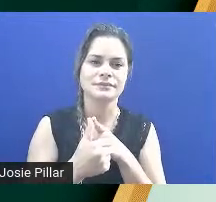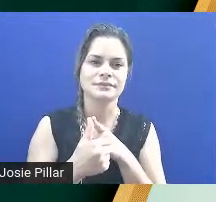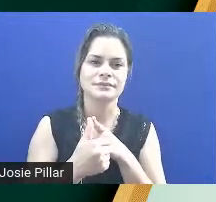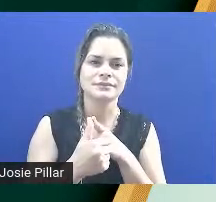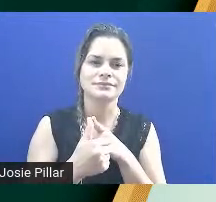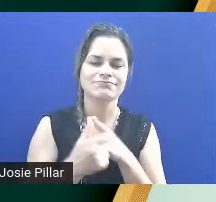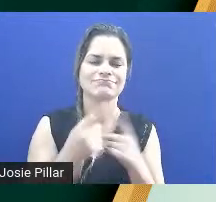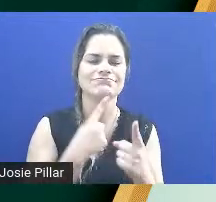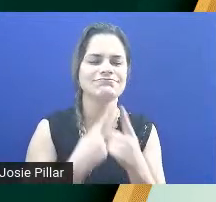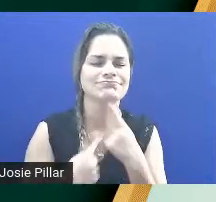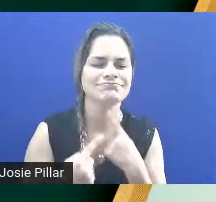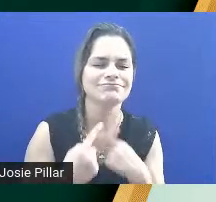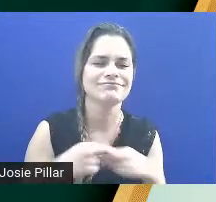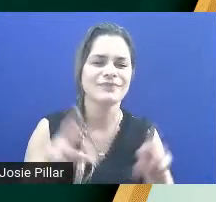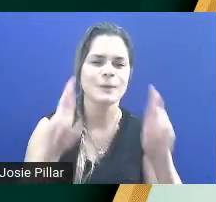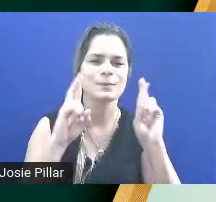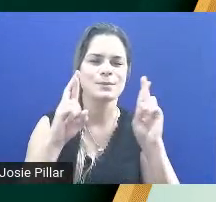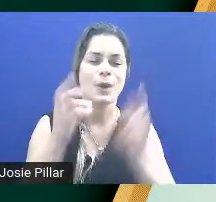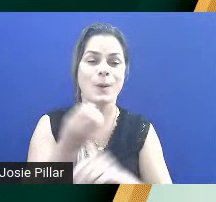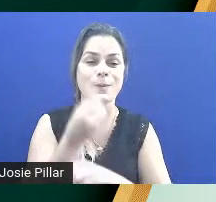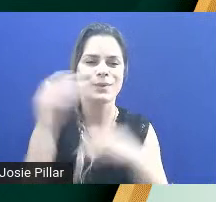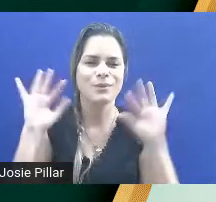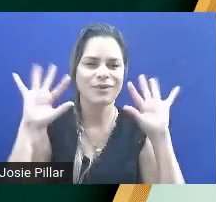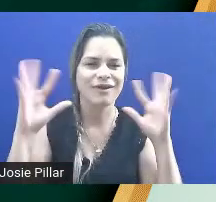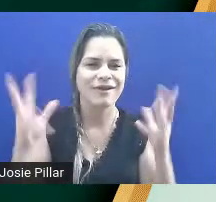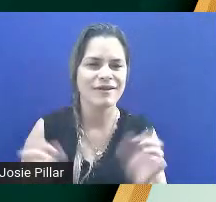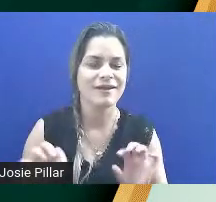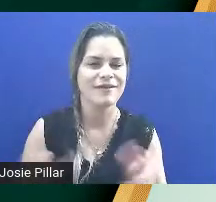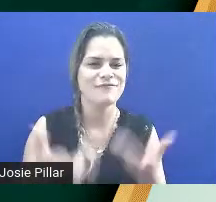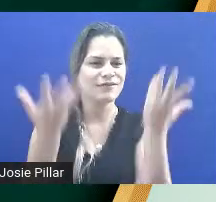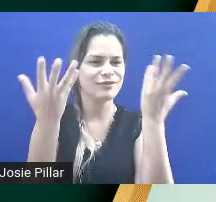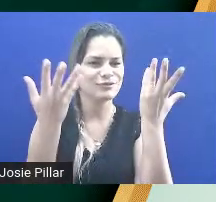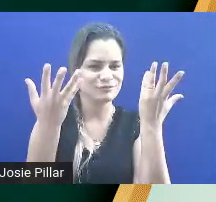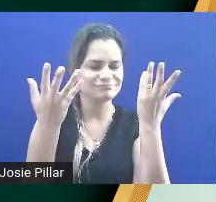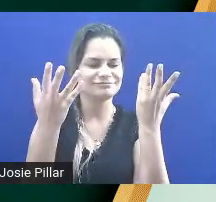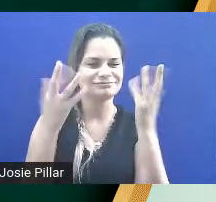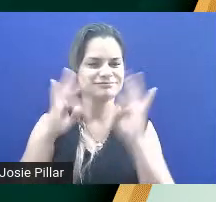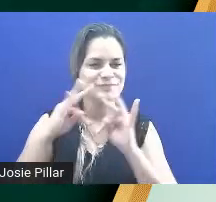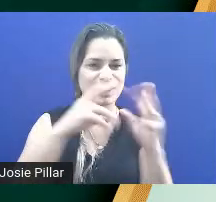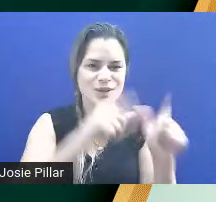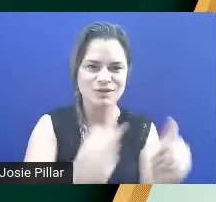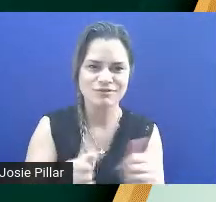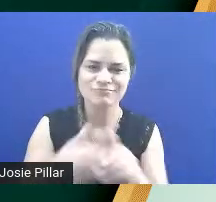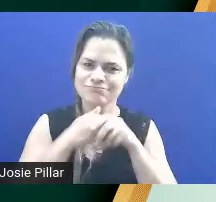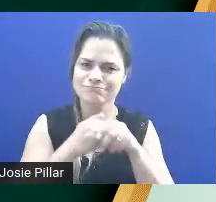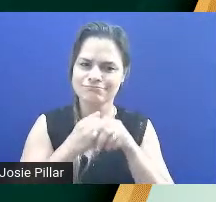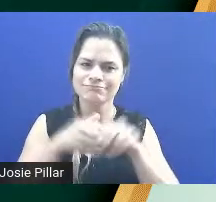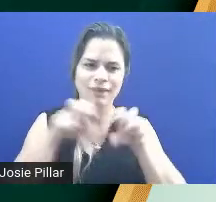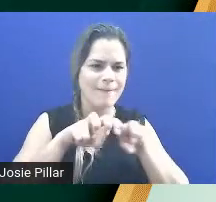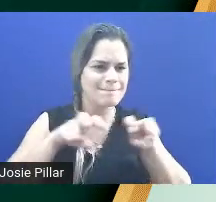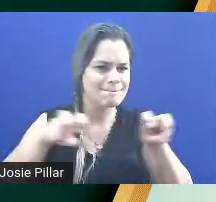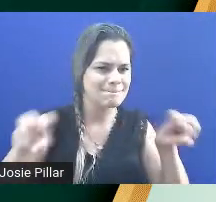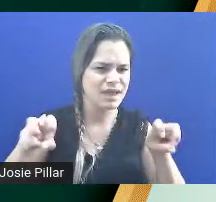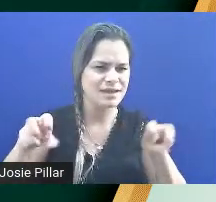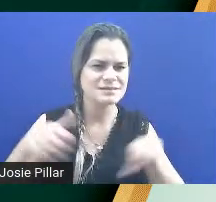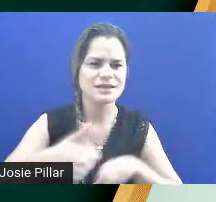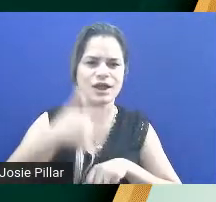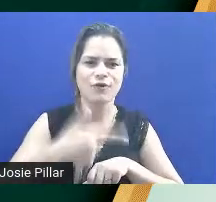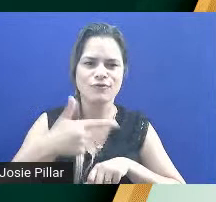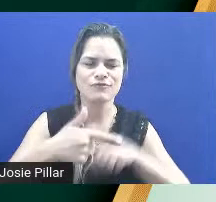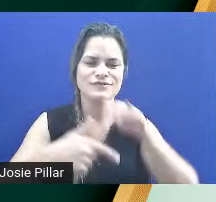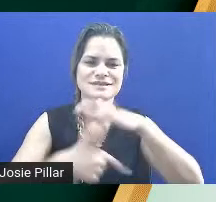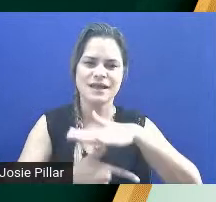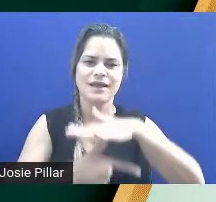desejar uma boa cerimônia a todos, cumprimentar a mesa, o professor Marcos, né, o nosso vice-reitor,